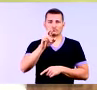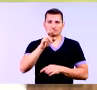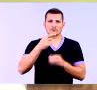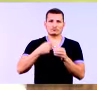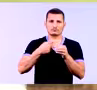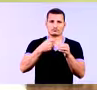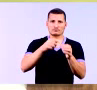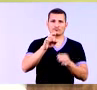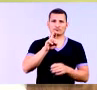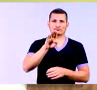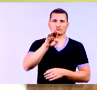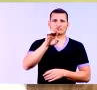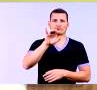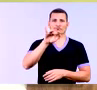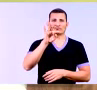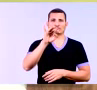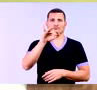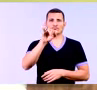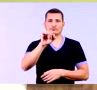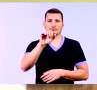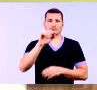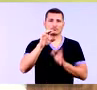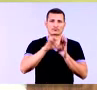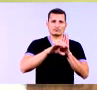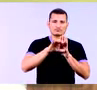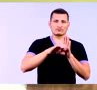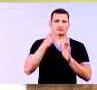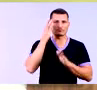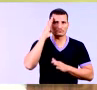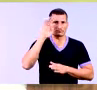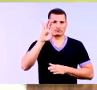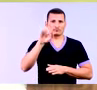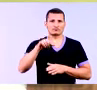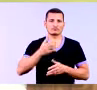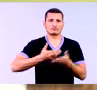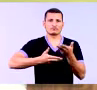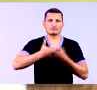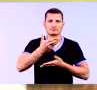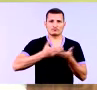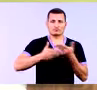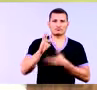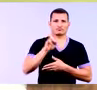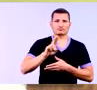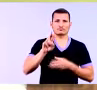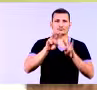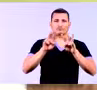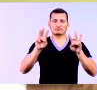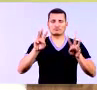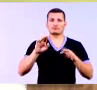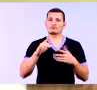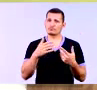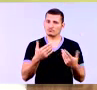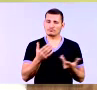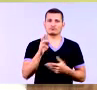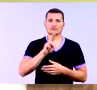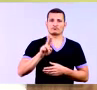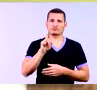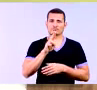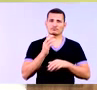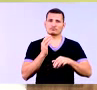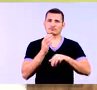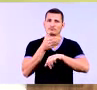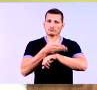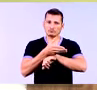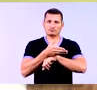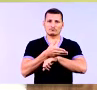principal conceito é a interação entre o usuário do site e o conteúdo na página. Ou seja, o usuário passa a fazer parte